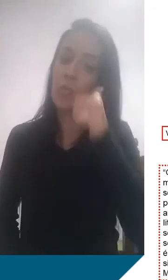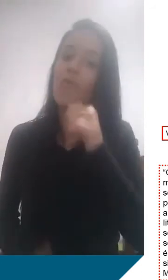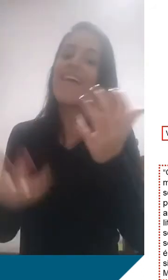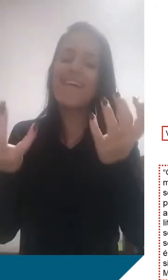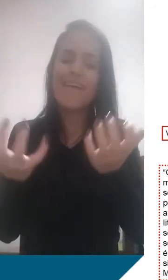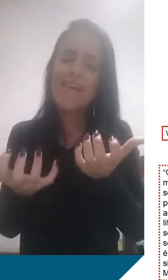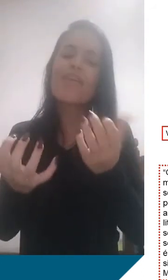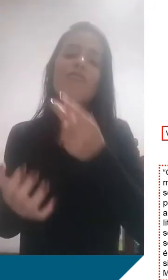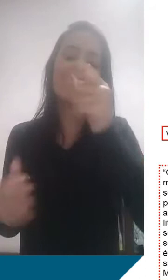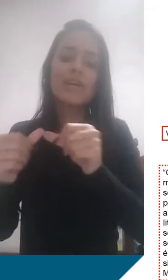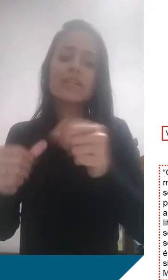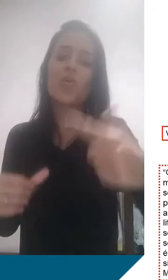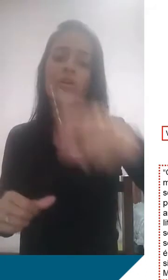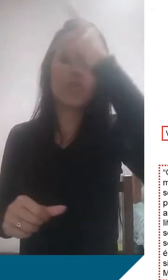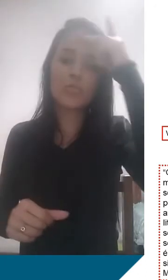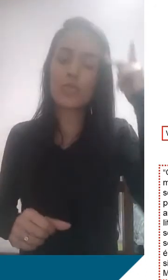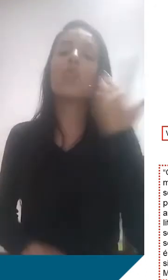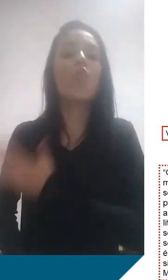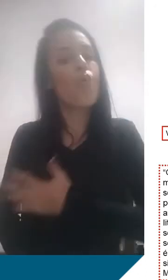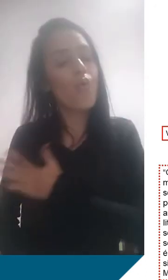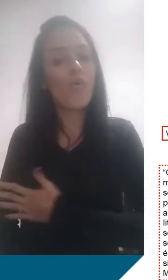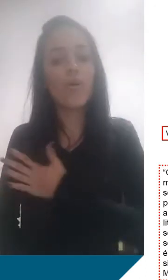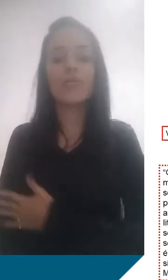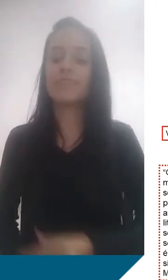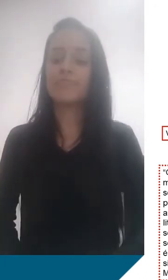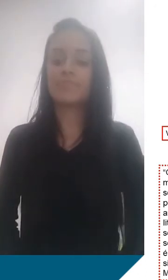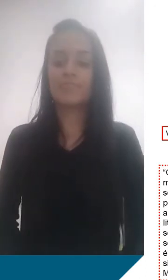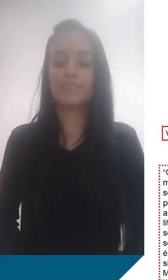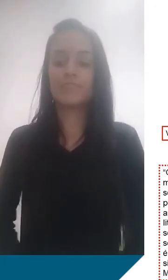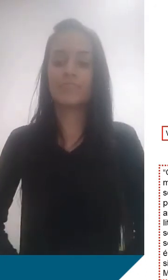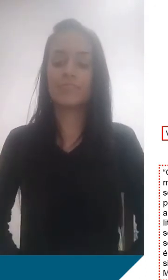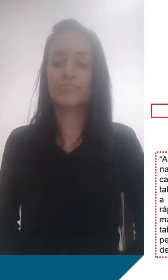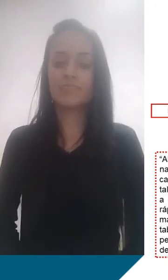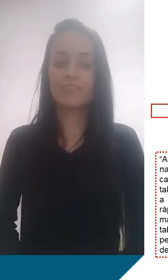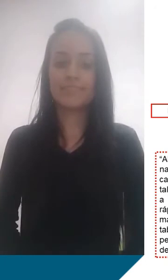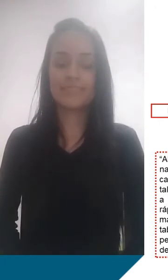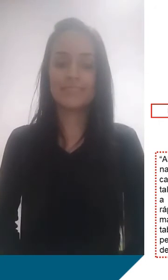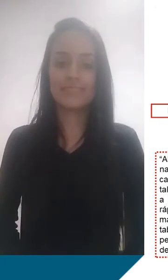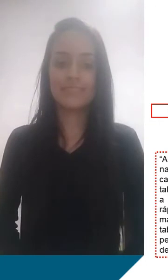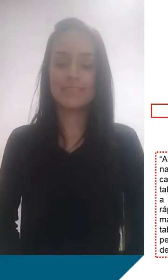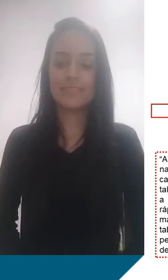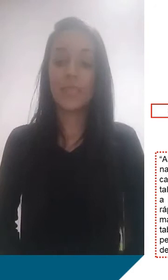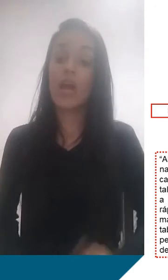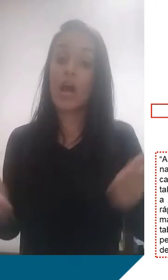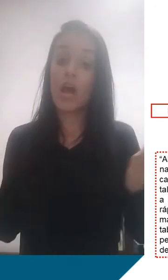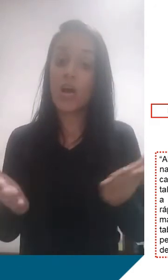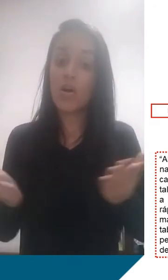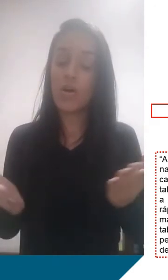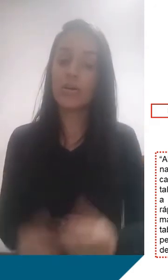agradar. E o triunfo de uma significa a derrota de todas as outras. Já o